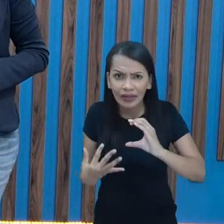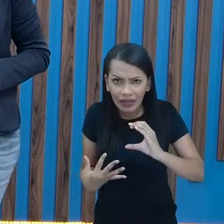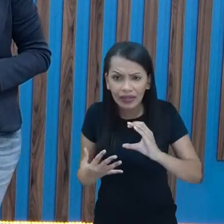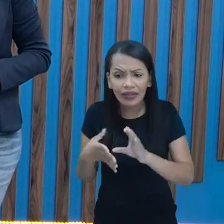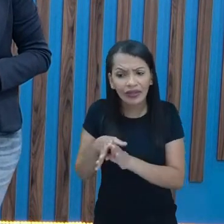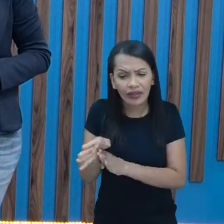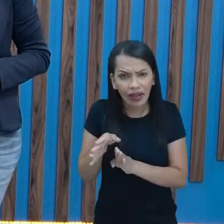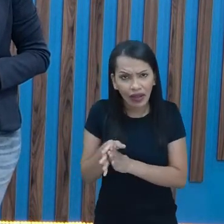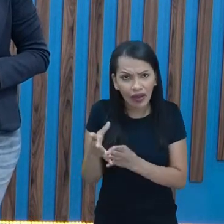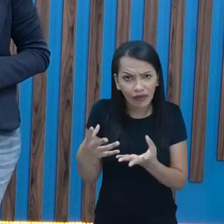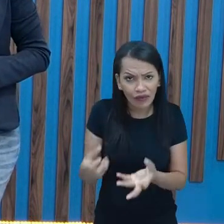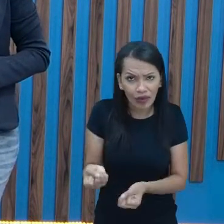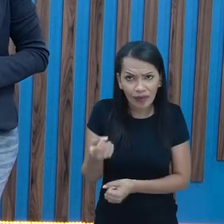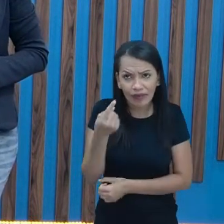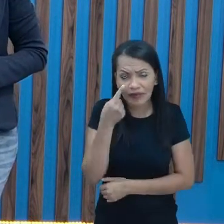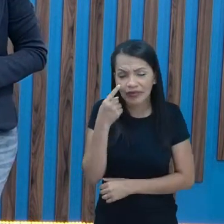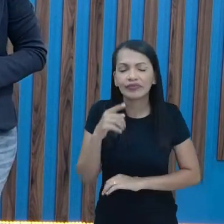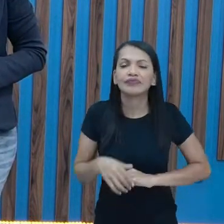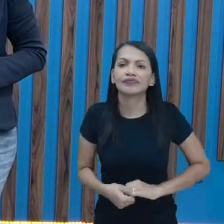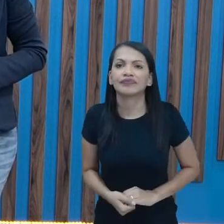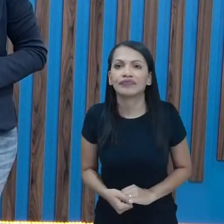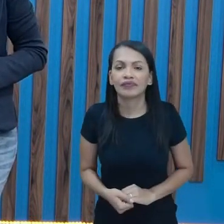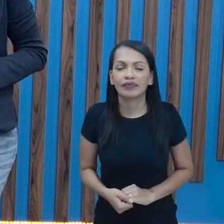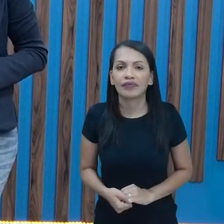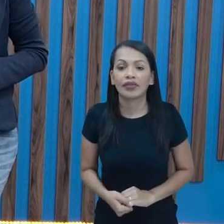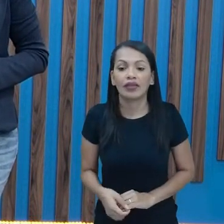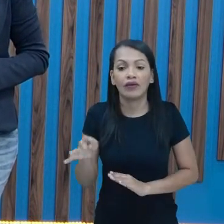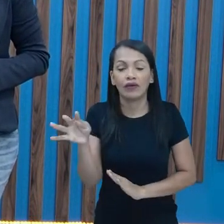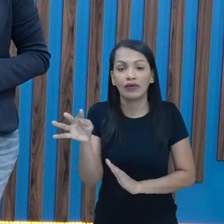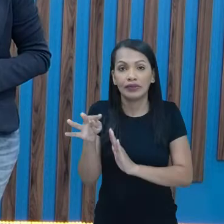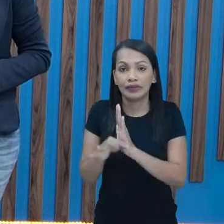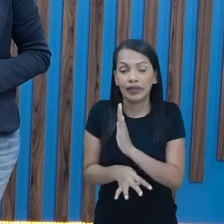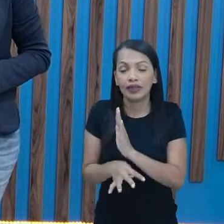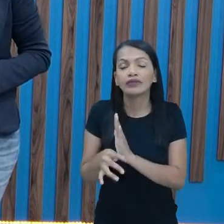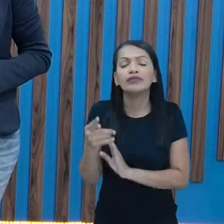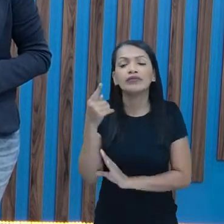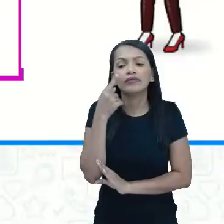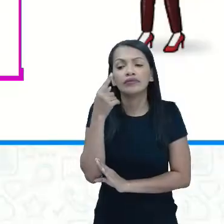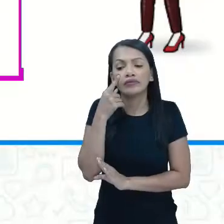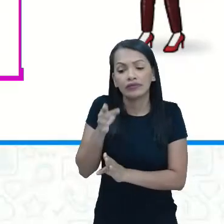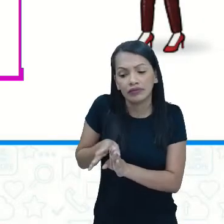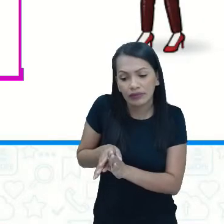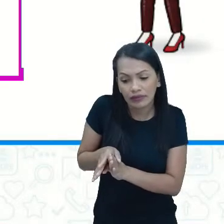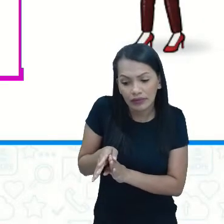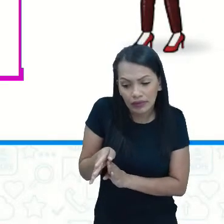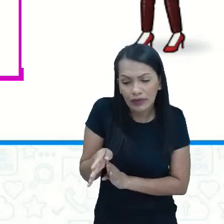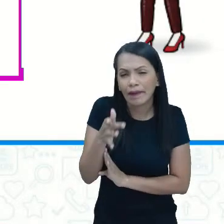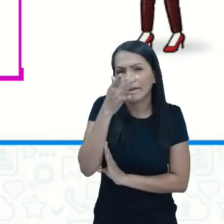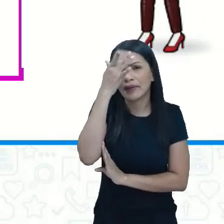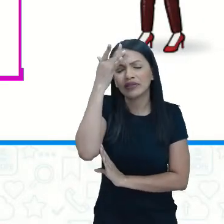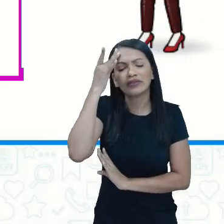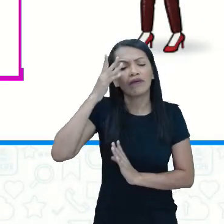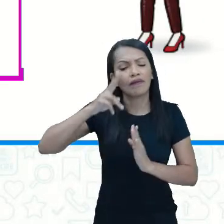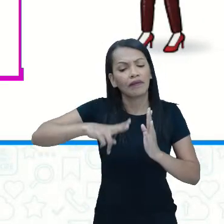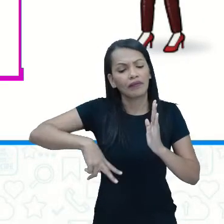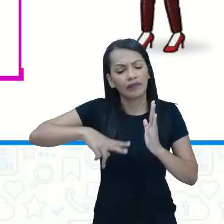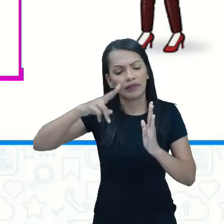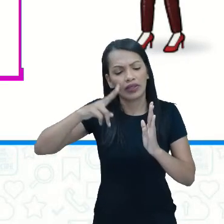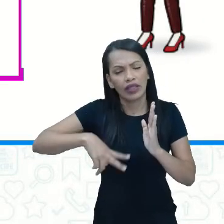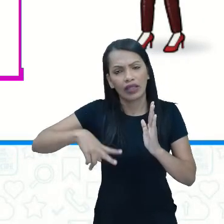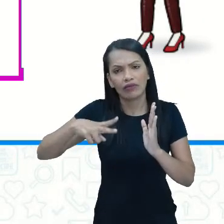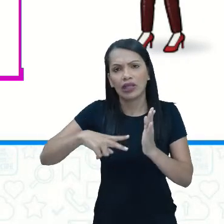instrucional. O texto instrucional orienta o leitor na execução de